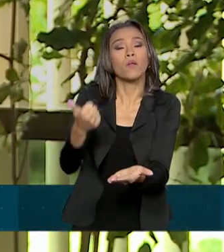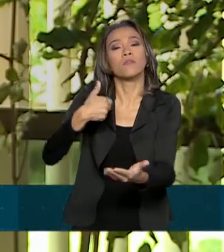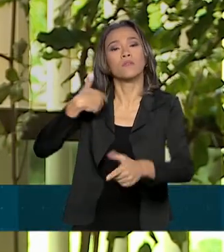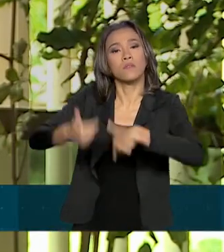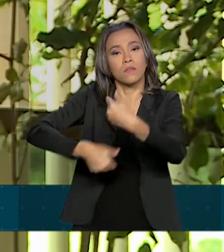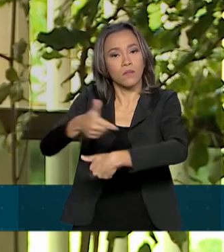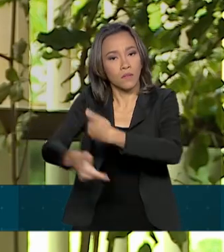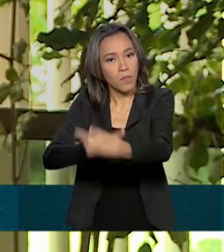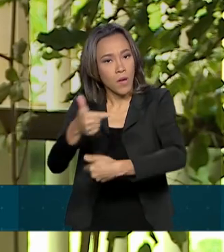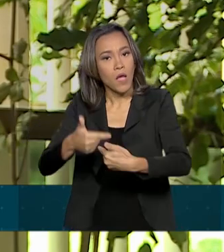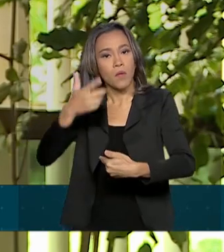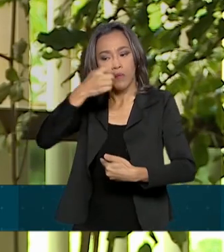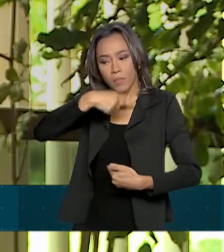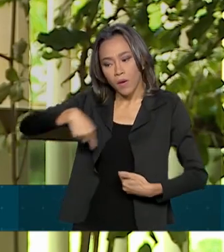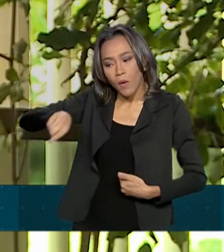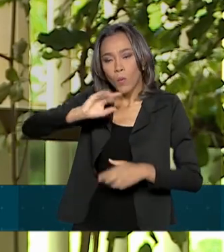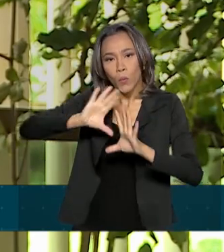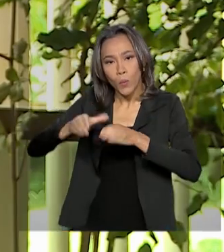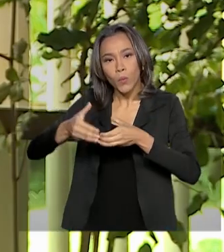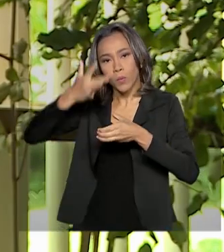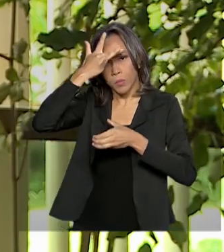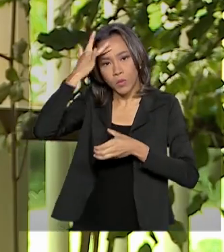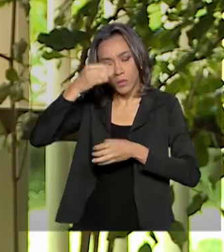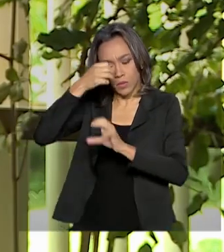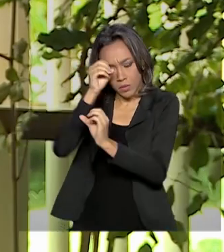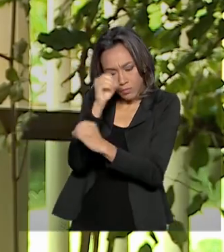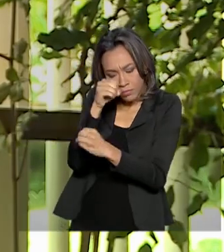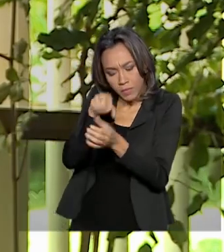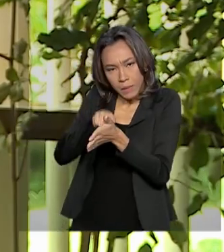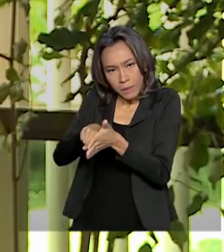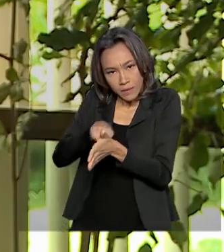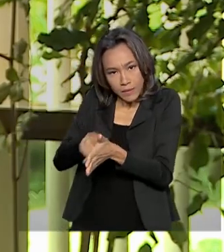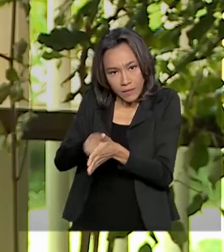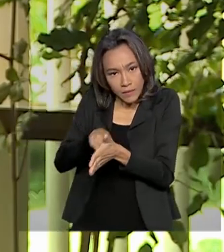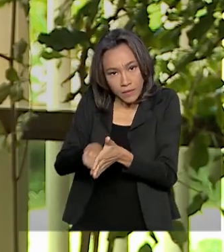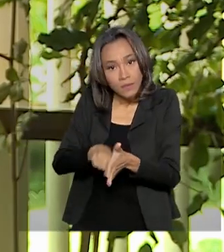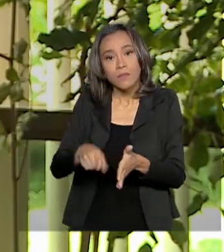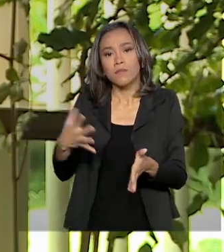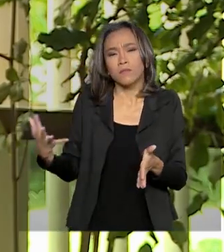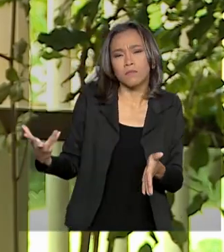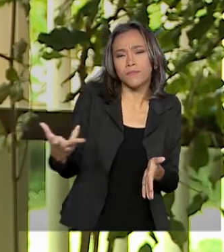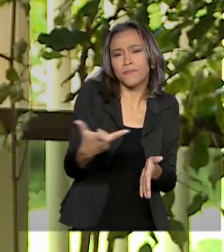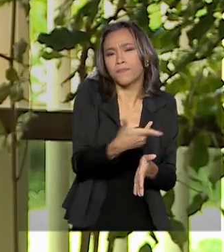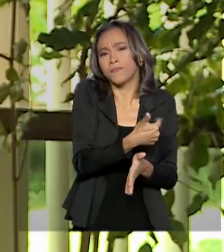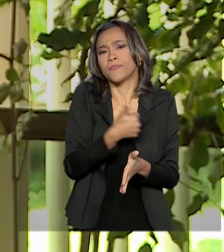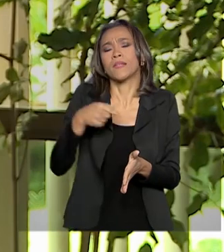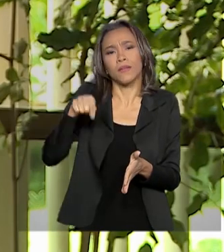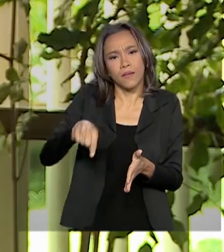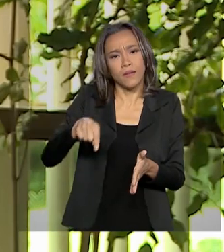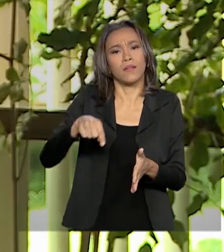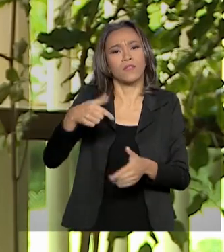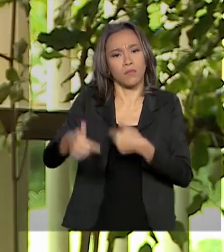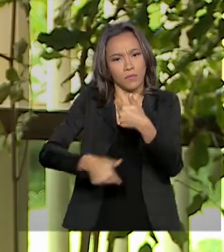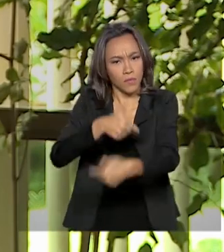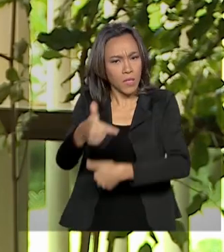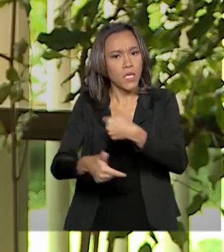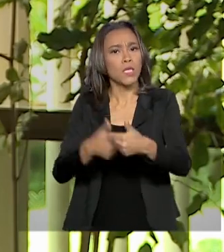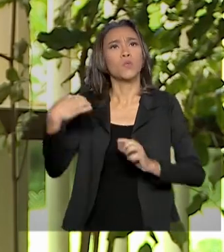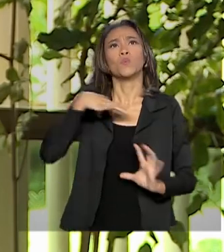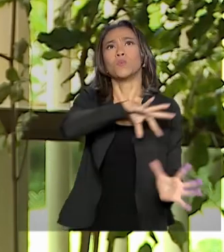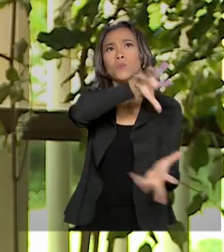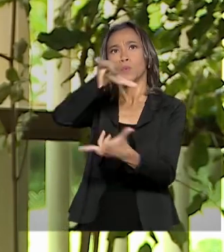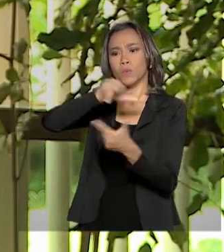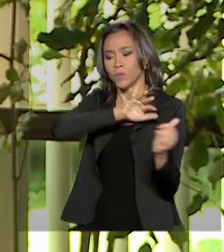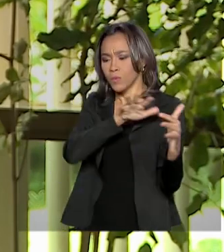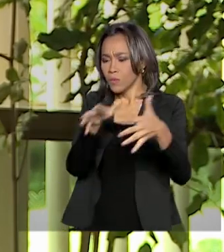pesquisadores, vai manter essa nossa presença nesse trabalho que está sendo feito pela comunidade científica internacional de